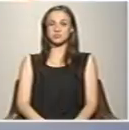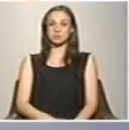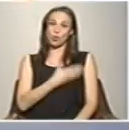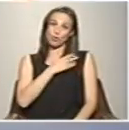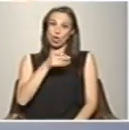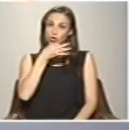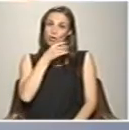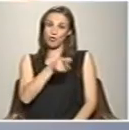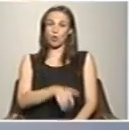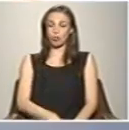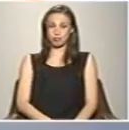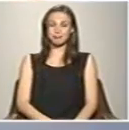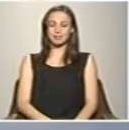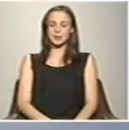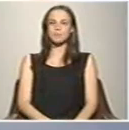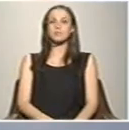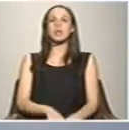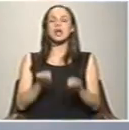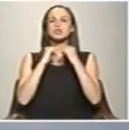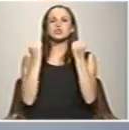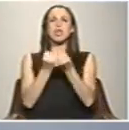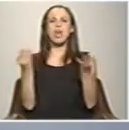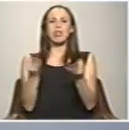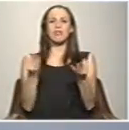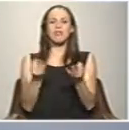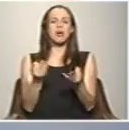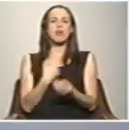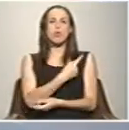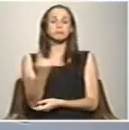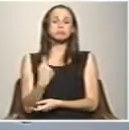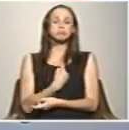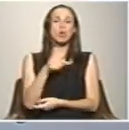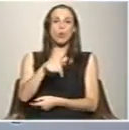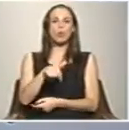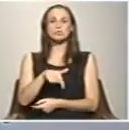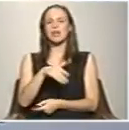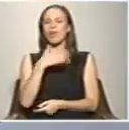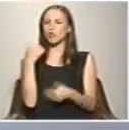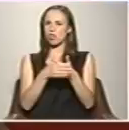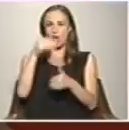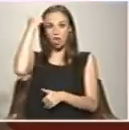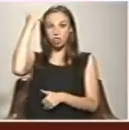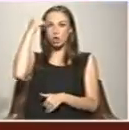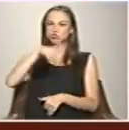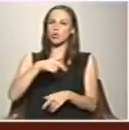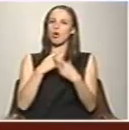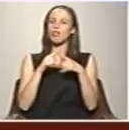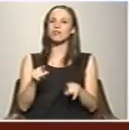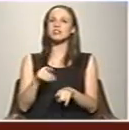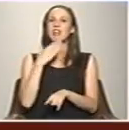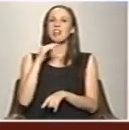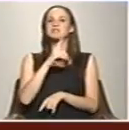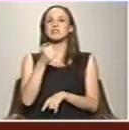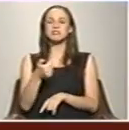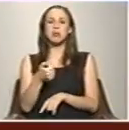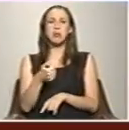as insuficiências. Depois a nossa sociedade está de facto a mudar. Nós hoje temos idosos diferentes. Os idosos hoje de 65 anos já sabem